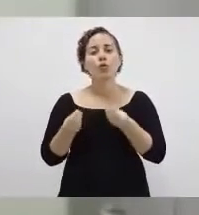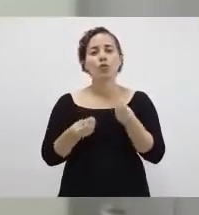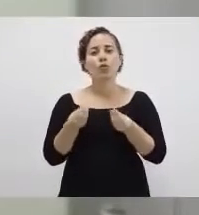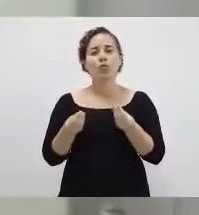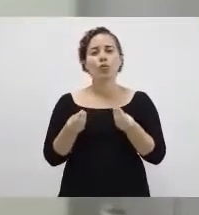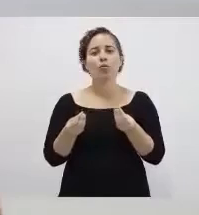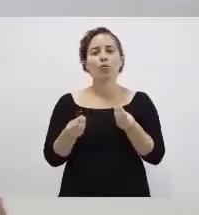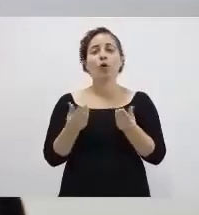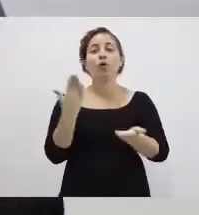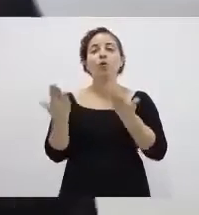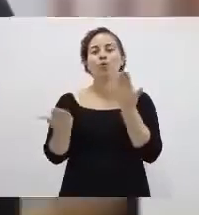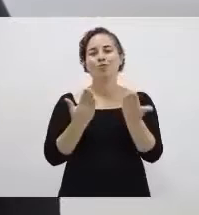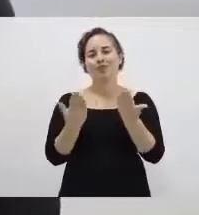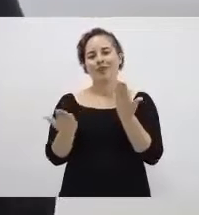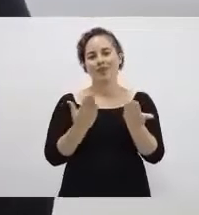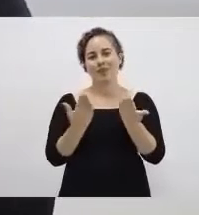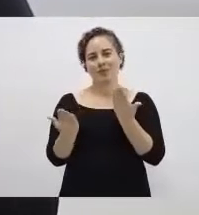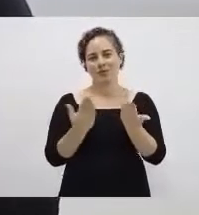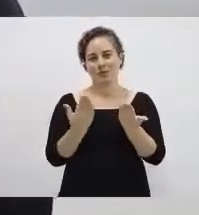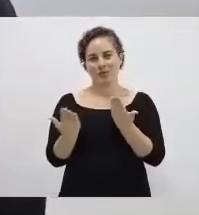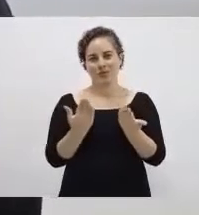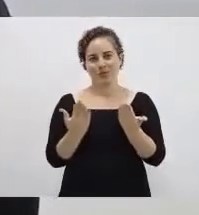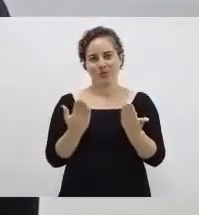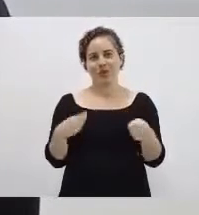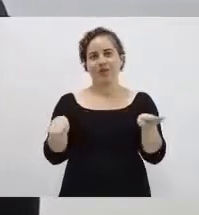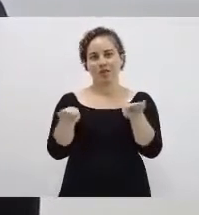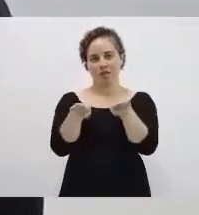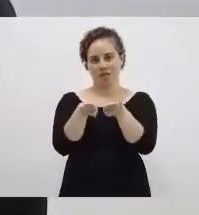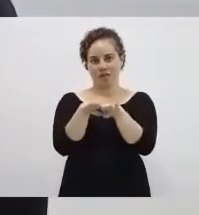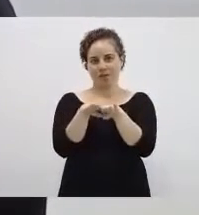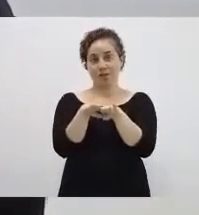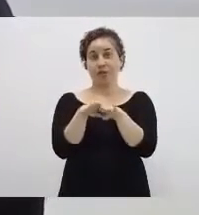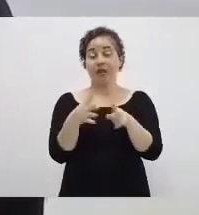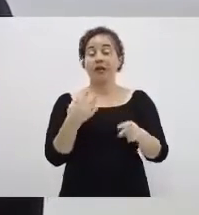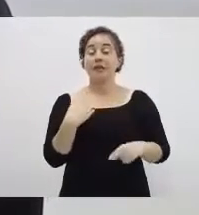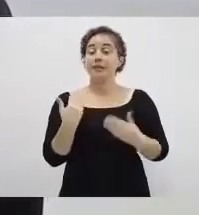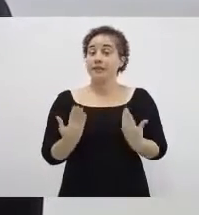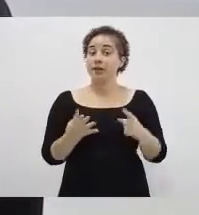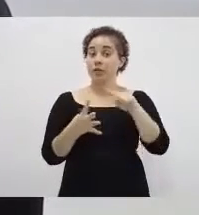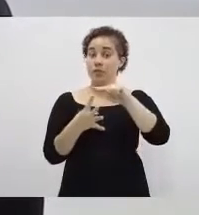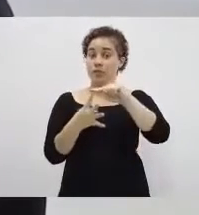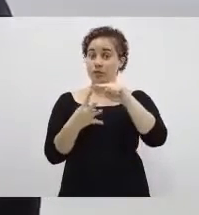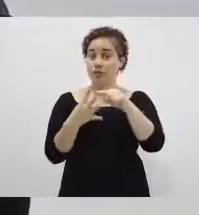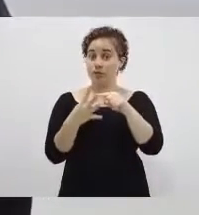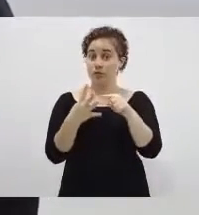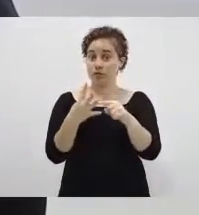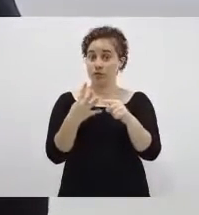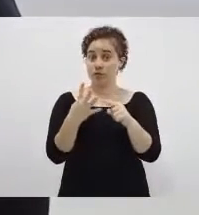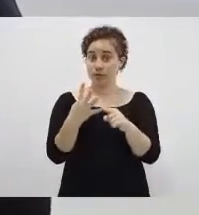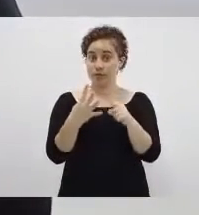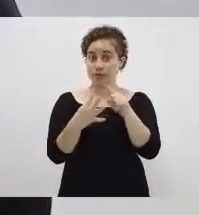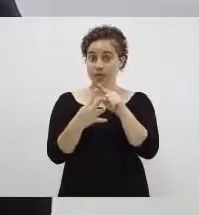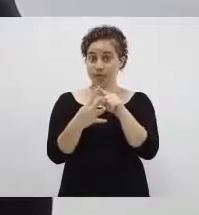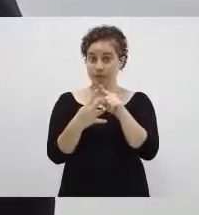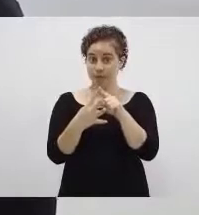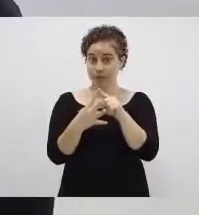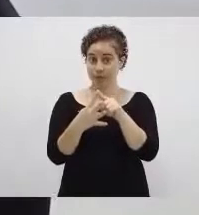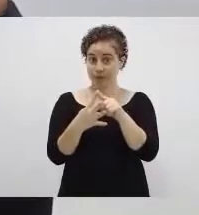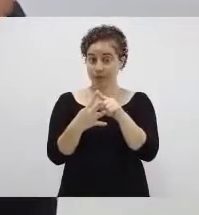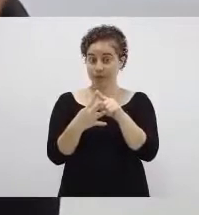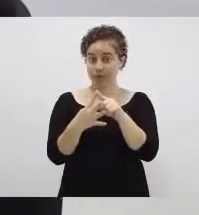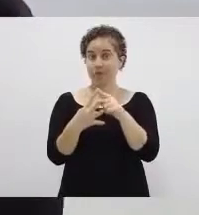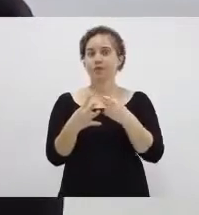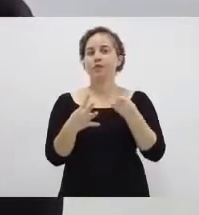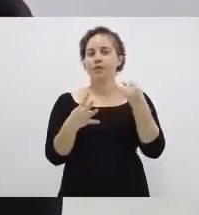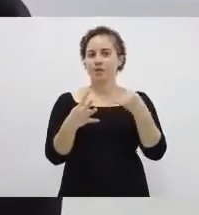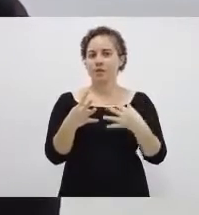minha economia está. E nesse caso, existem 4 regimes cambiais fundamentais. Primeiro regime cambial é